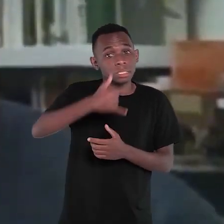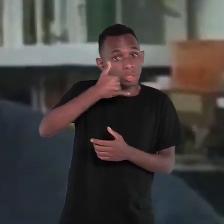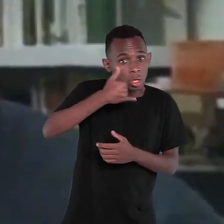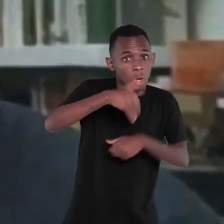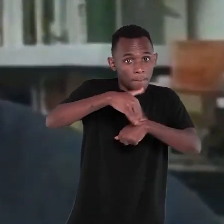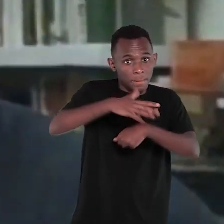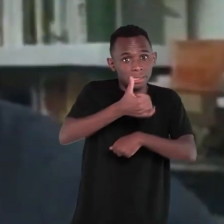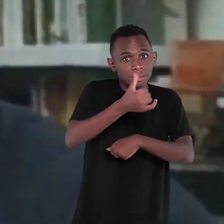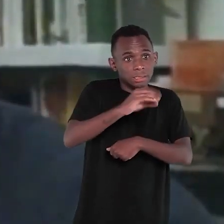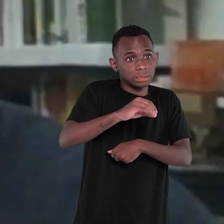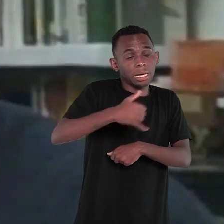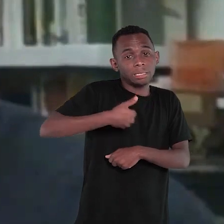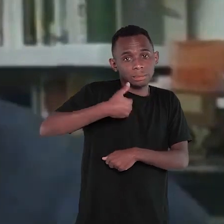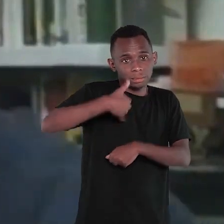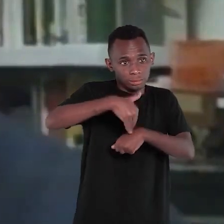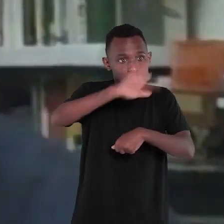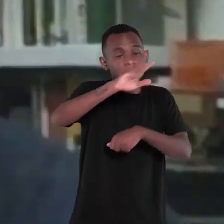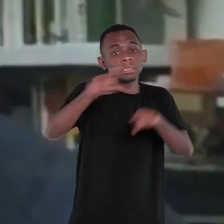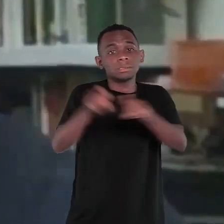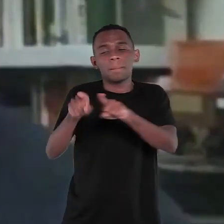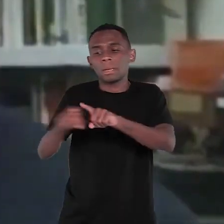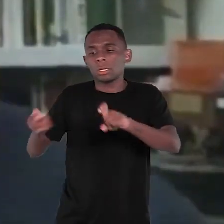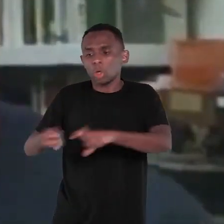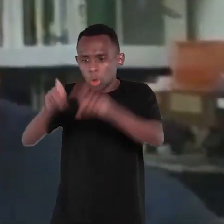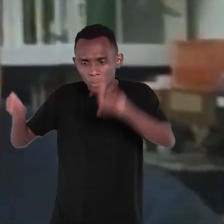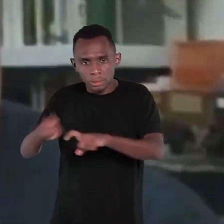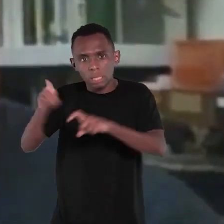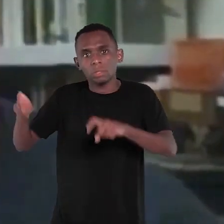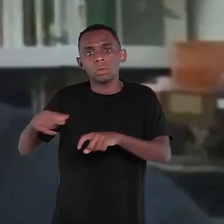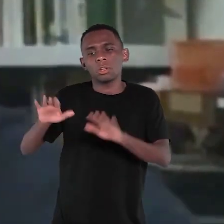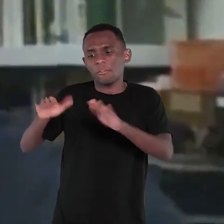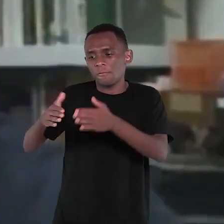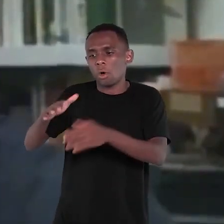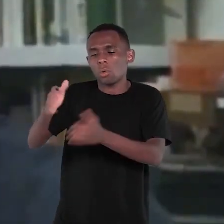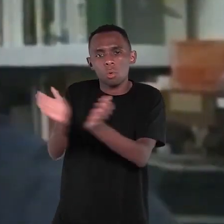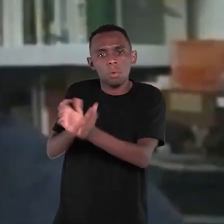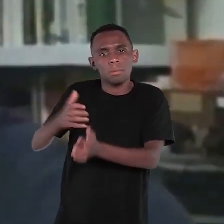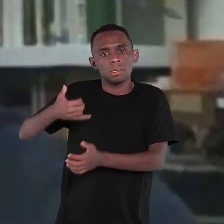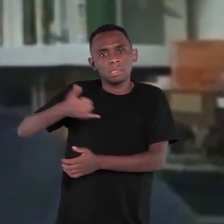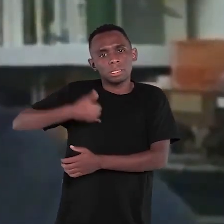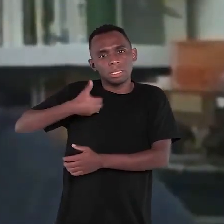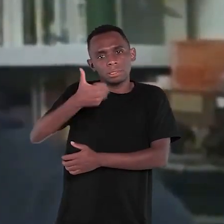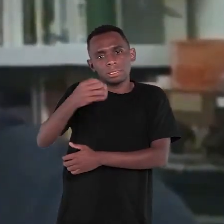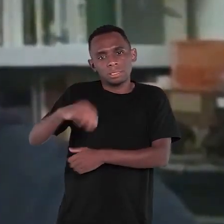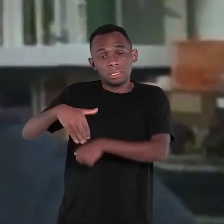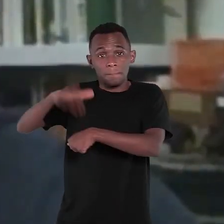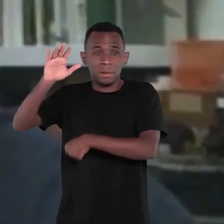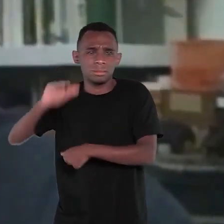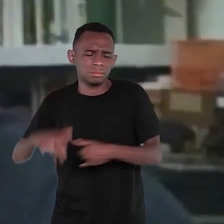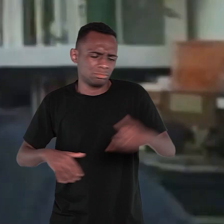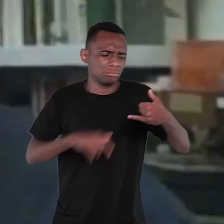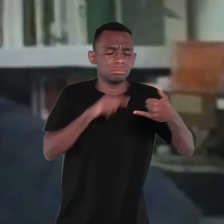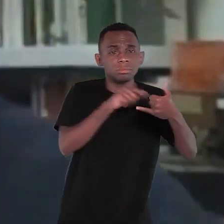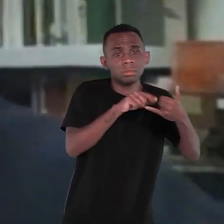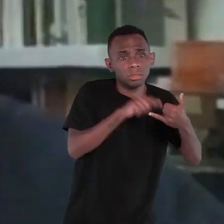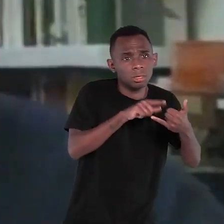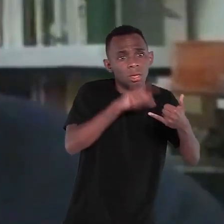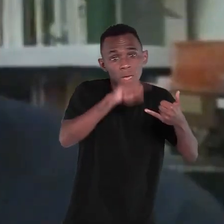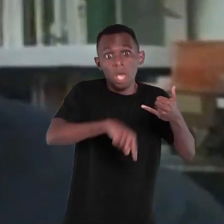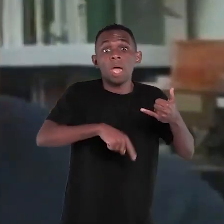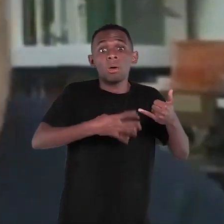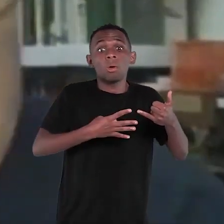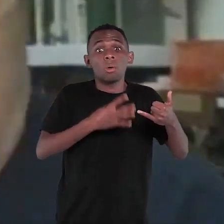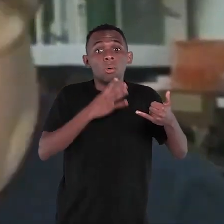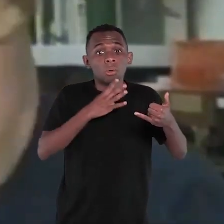para mais 60 e o outro é computadores para mais 60, né? A ideia do smartphone, porque smartphone é